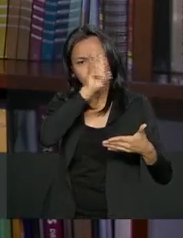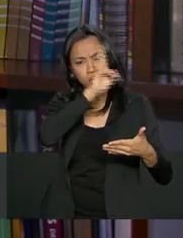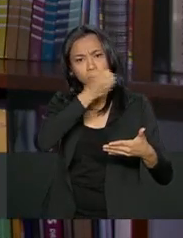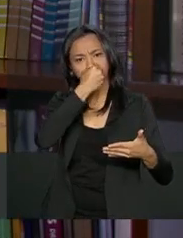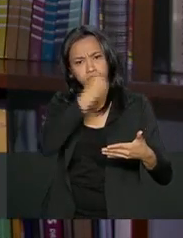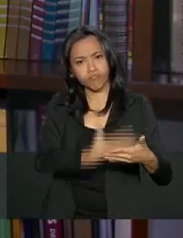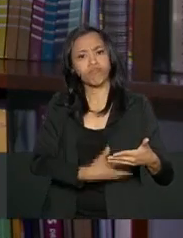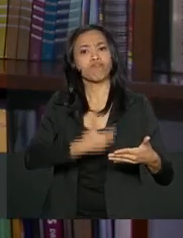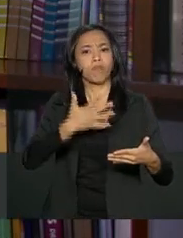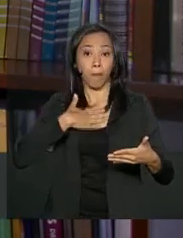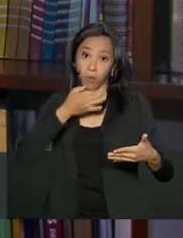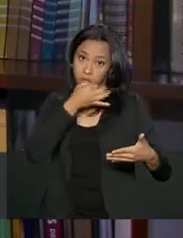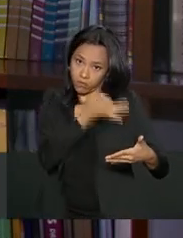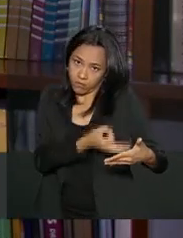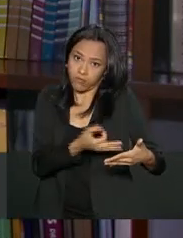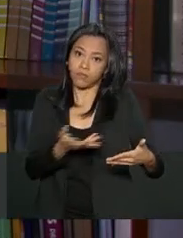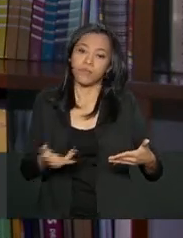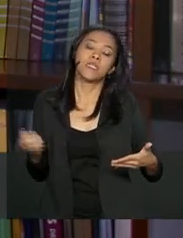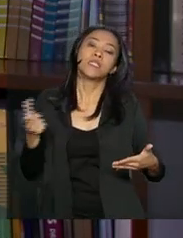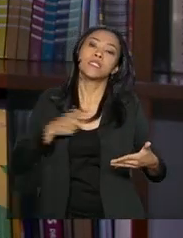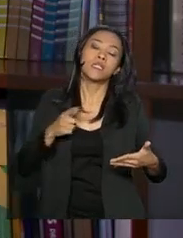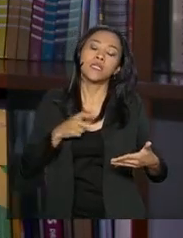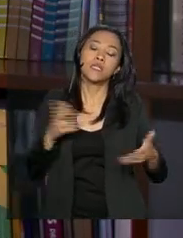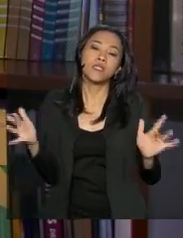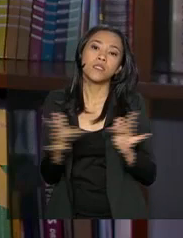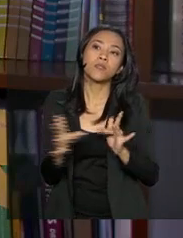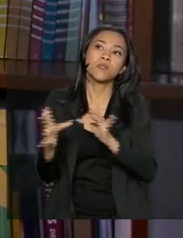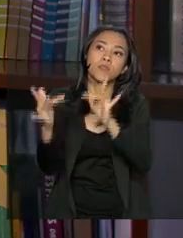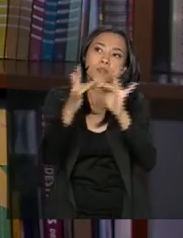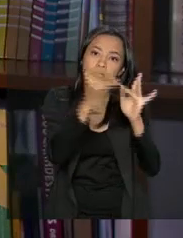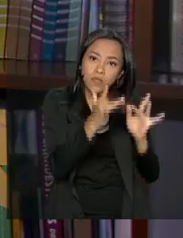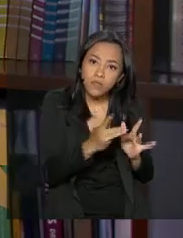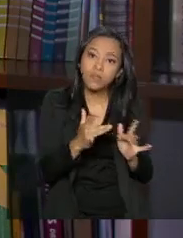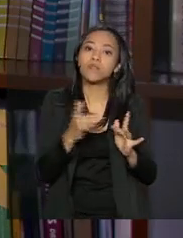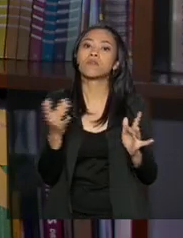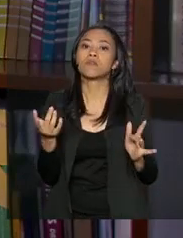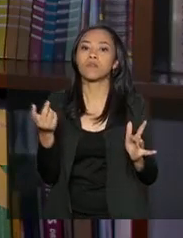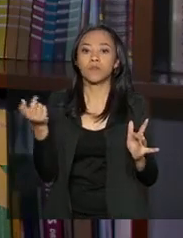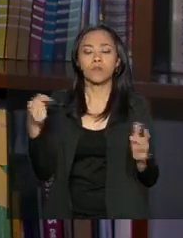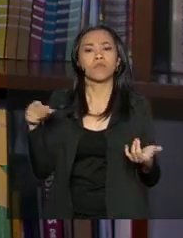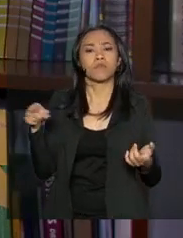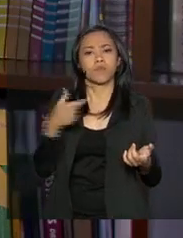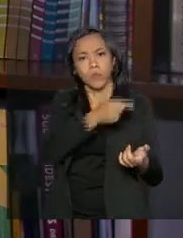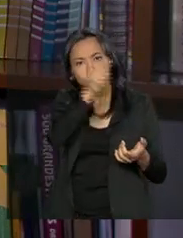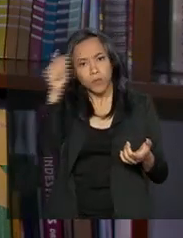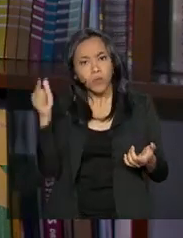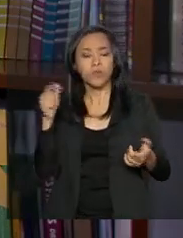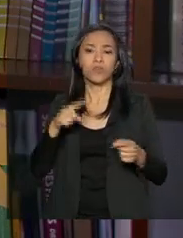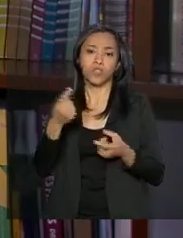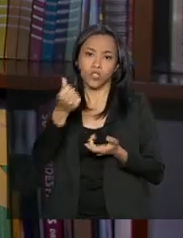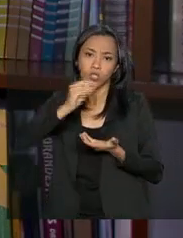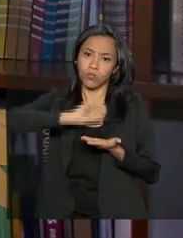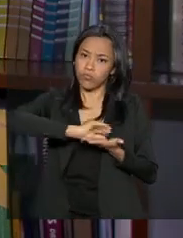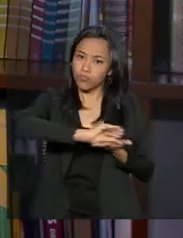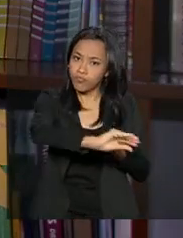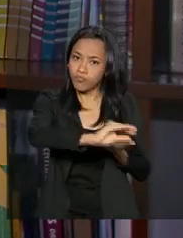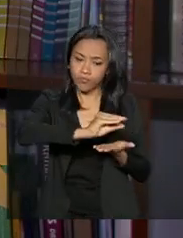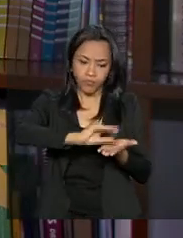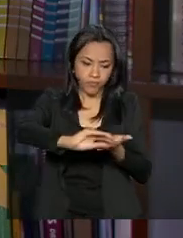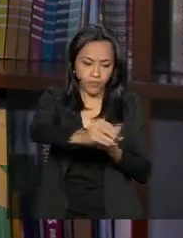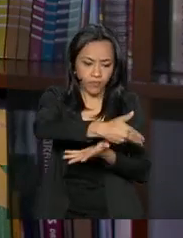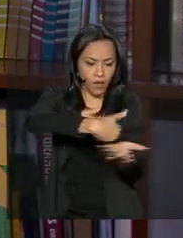existem já intercâmbios comerciais financeiros investimentos diretos recibos